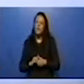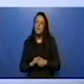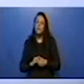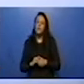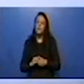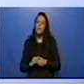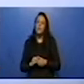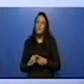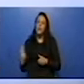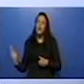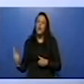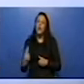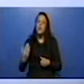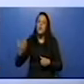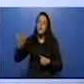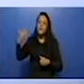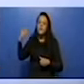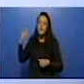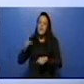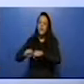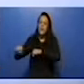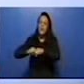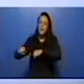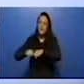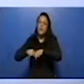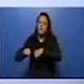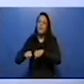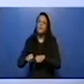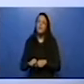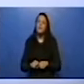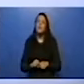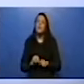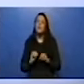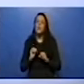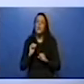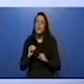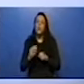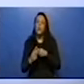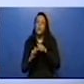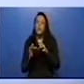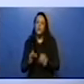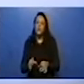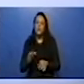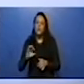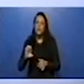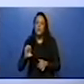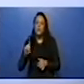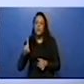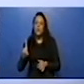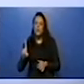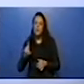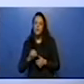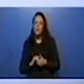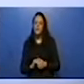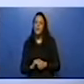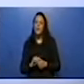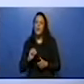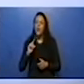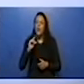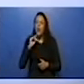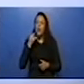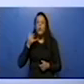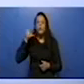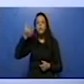Também ganhou ED para poder ficar no passado. Olha só, to call, que é chamar, ligar, fazer